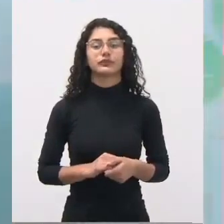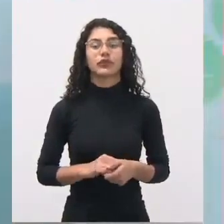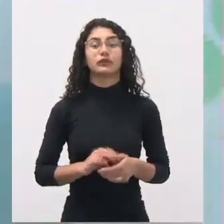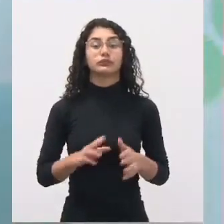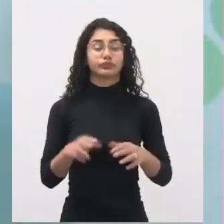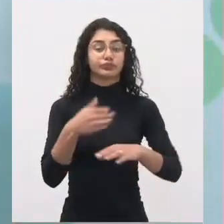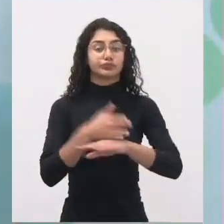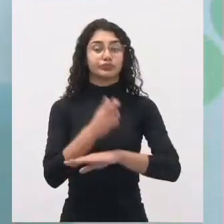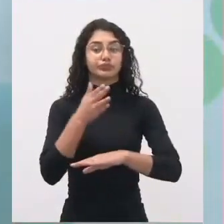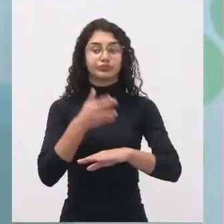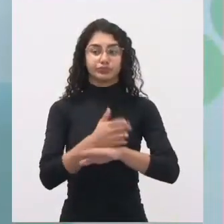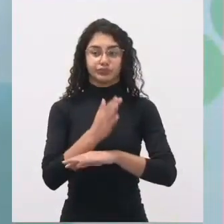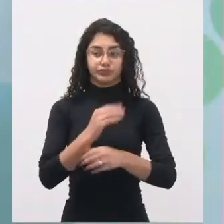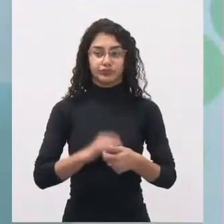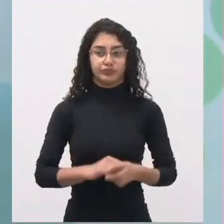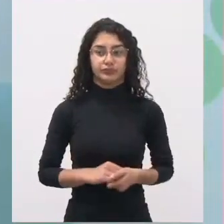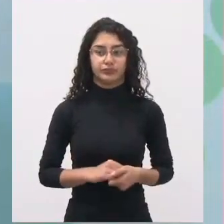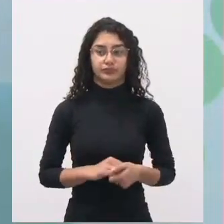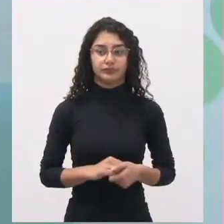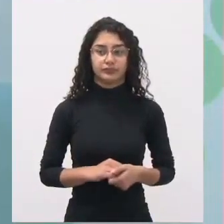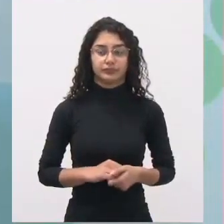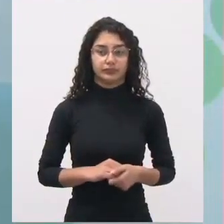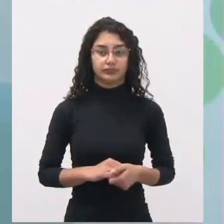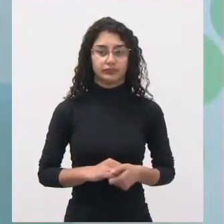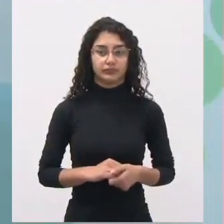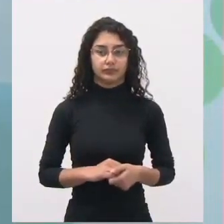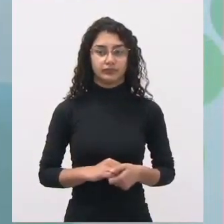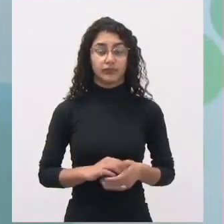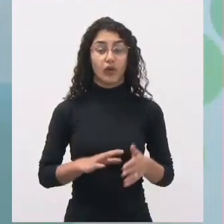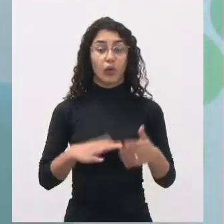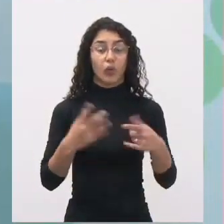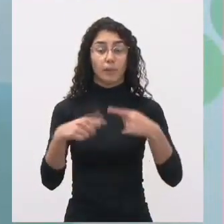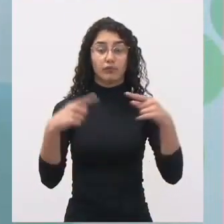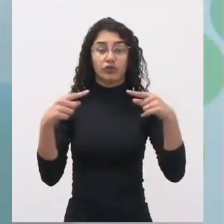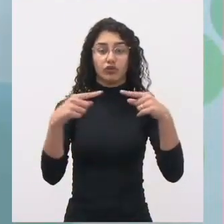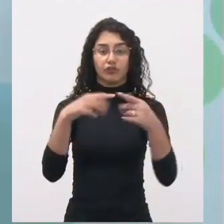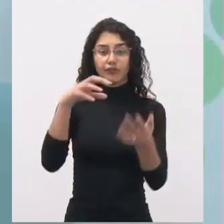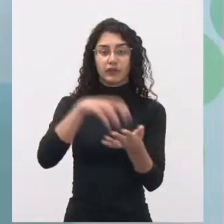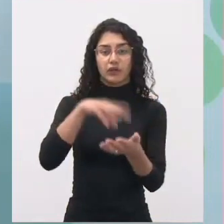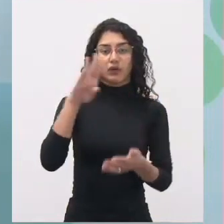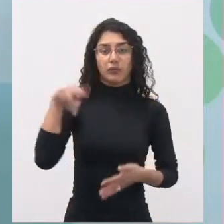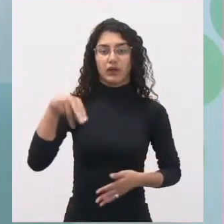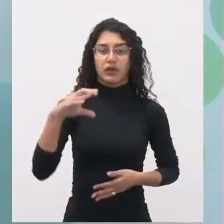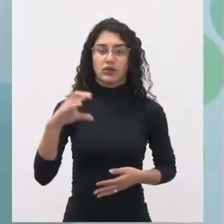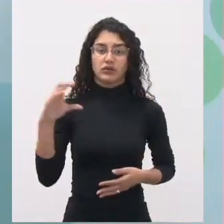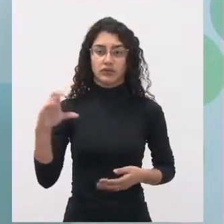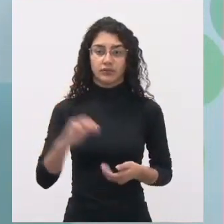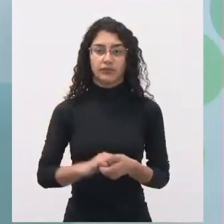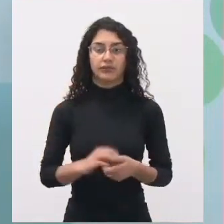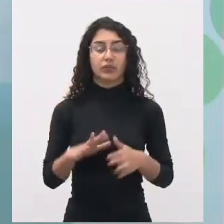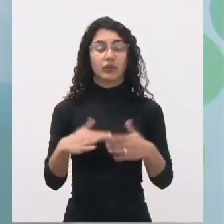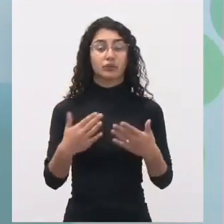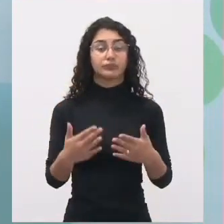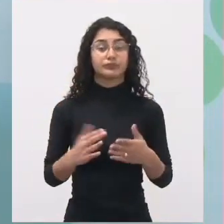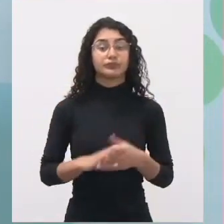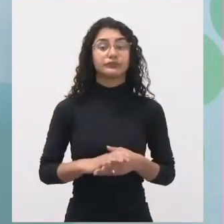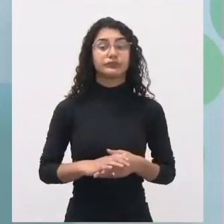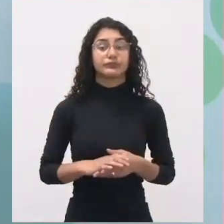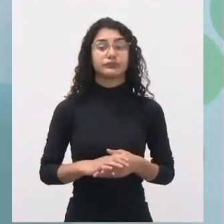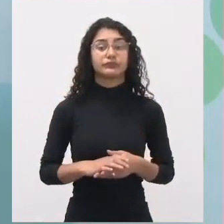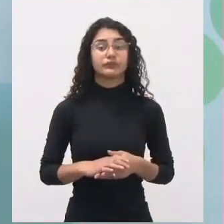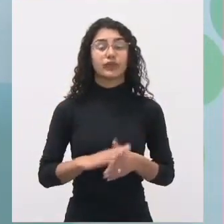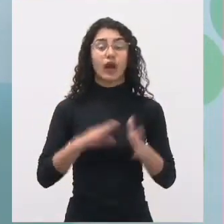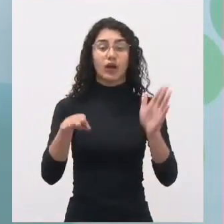nossos participantes aqui em relação qual o pressuposto central da BNCC. Né? Então aqui, vamos supor, a